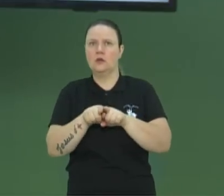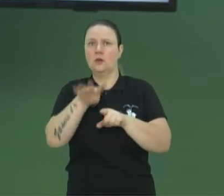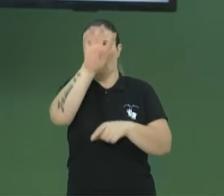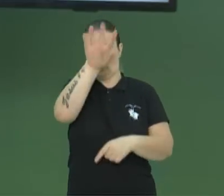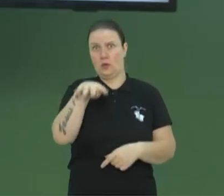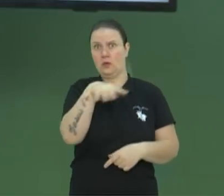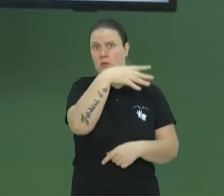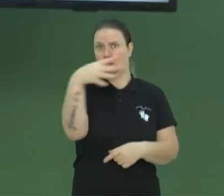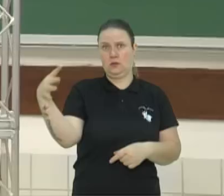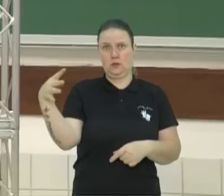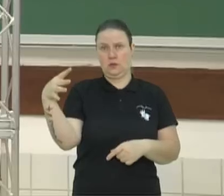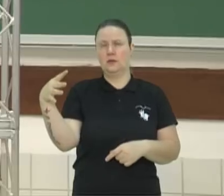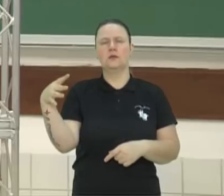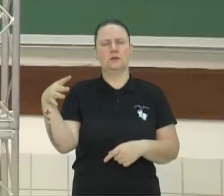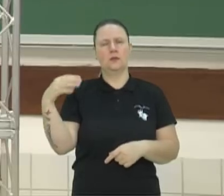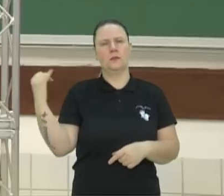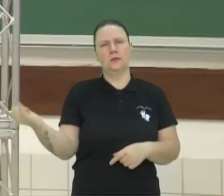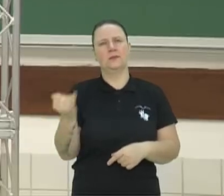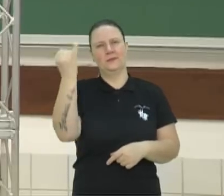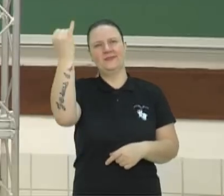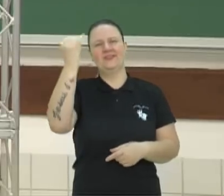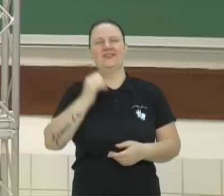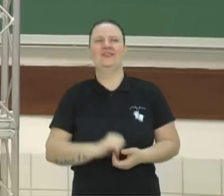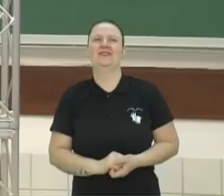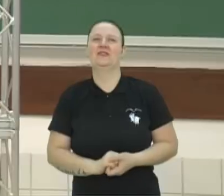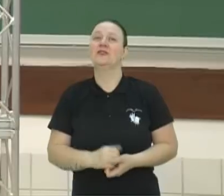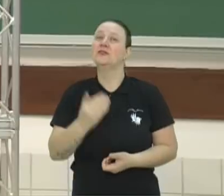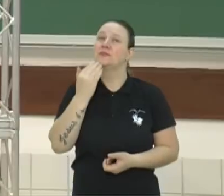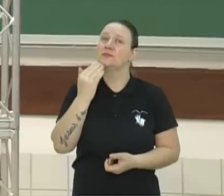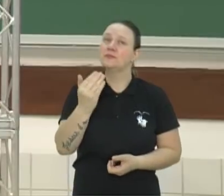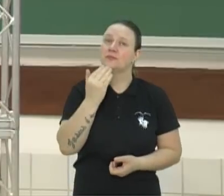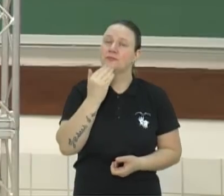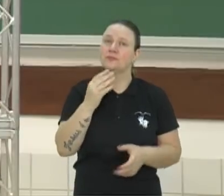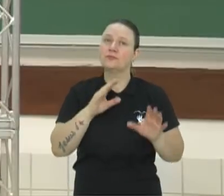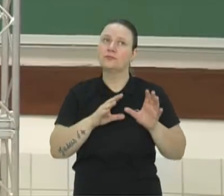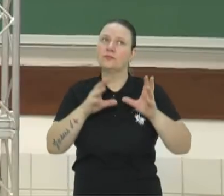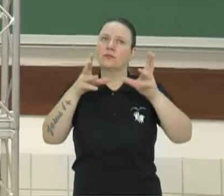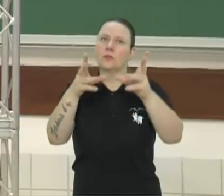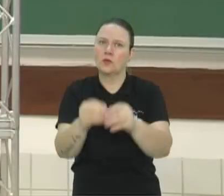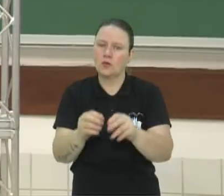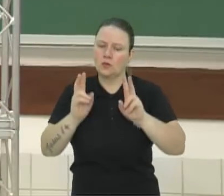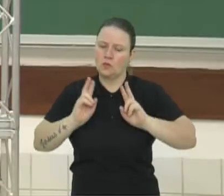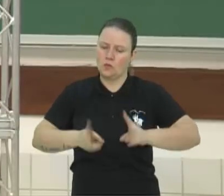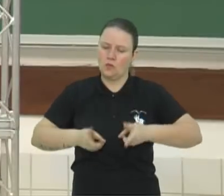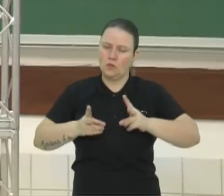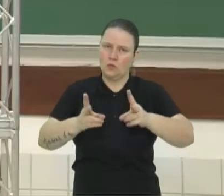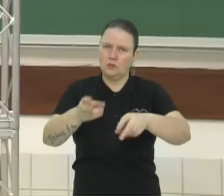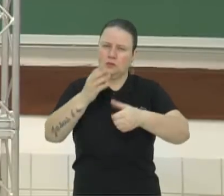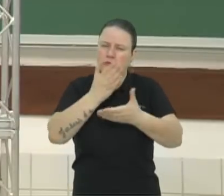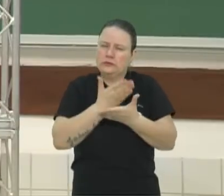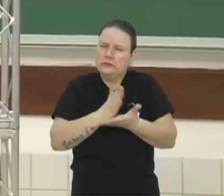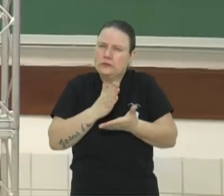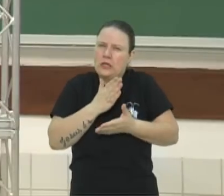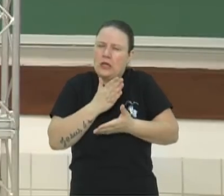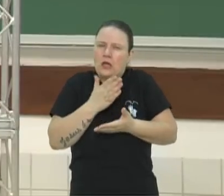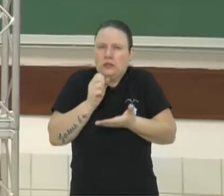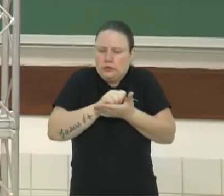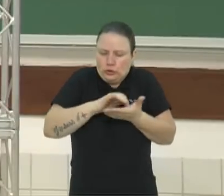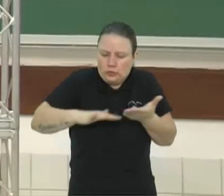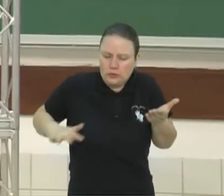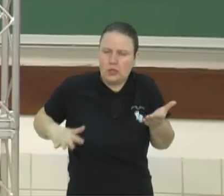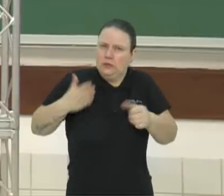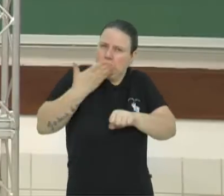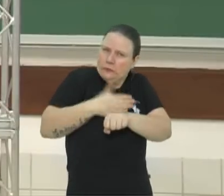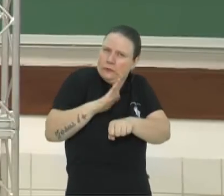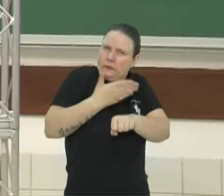aqui sobre matriz. E peço que todos continuem, né, resolvendo os exercícios no Classroom,